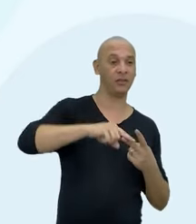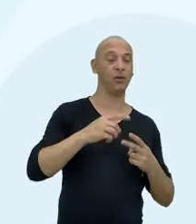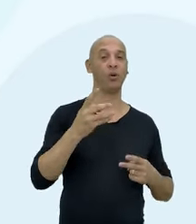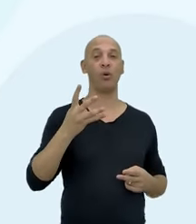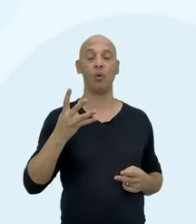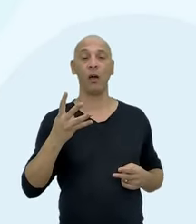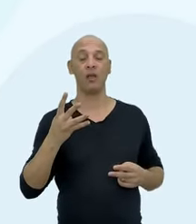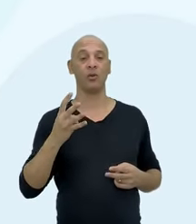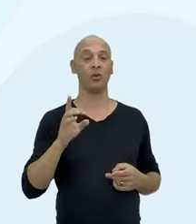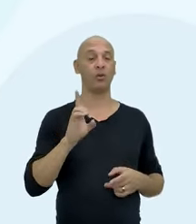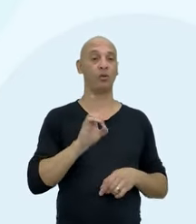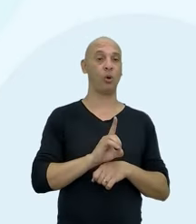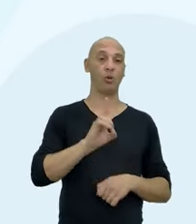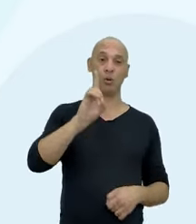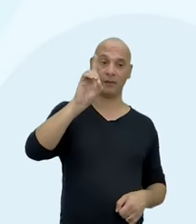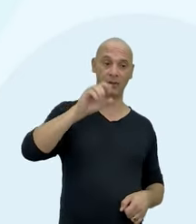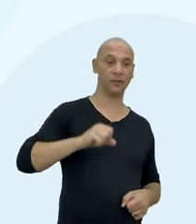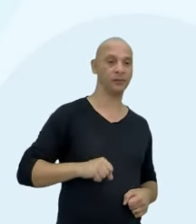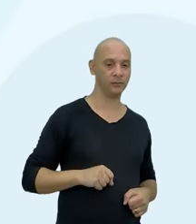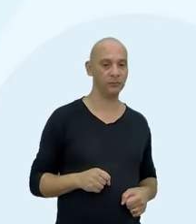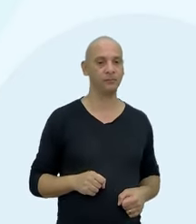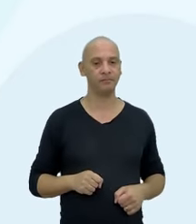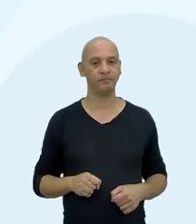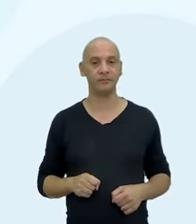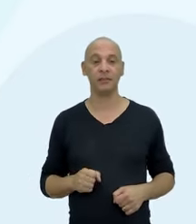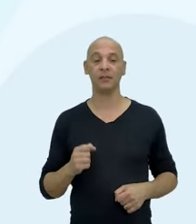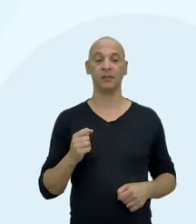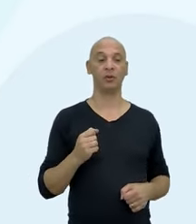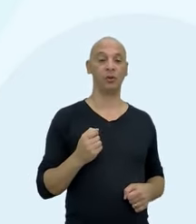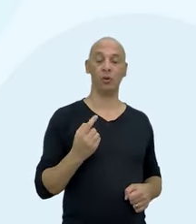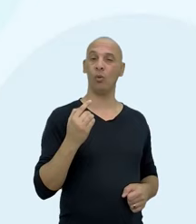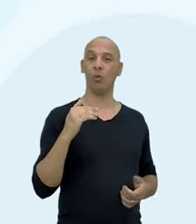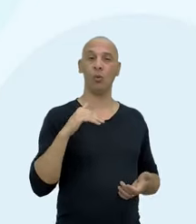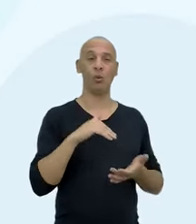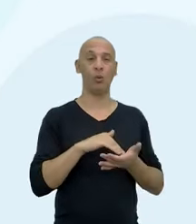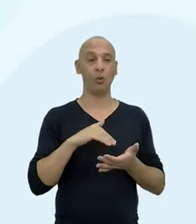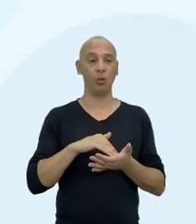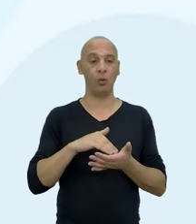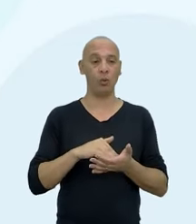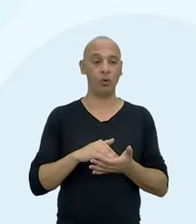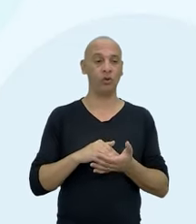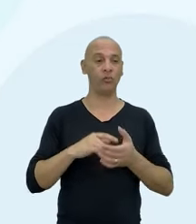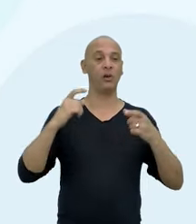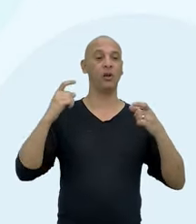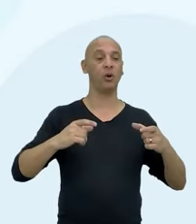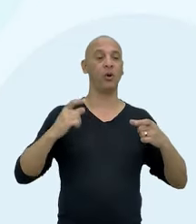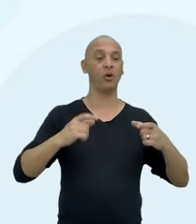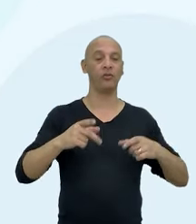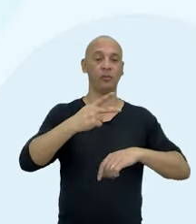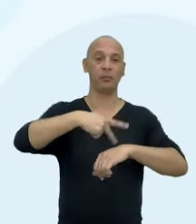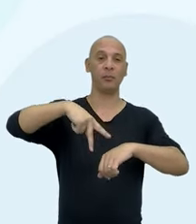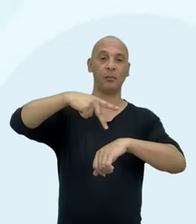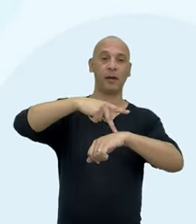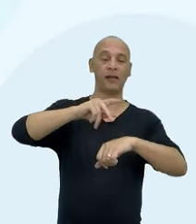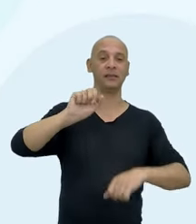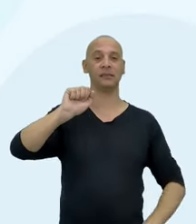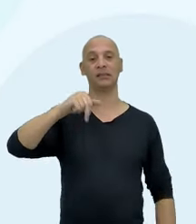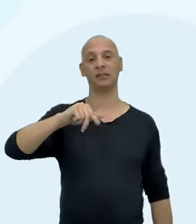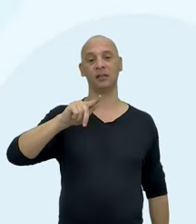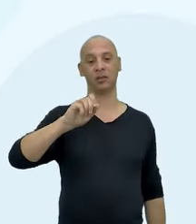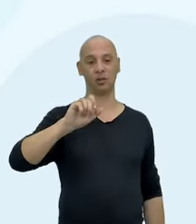teses de doutorado das dissertações de Mestrado a última delas foi na em Angola né